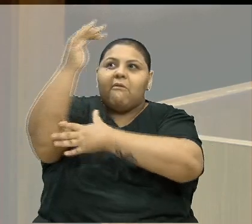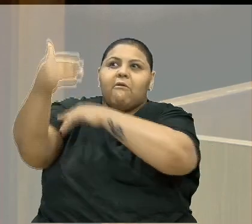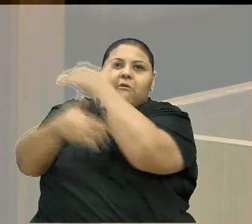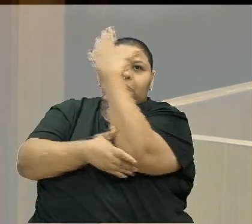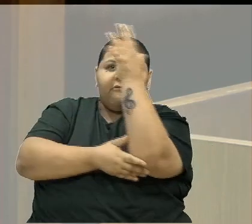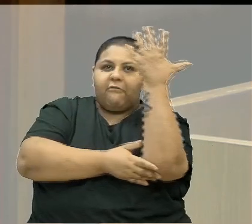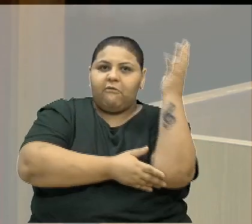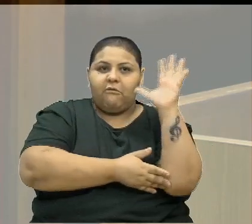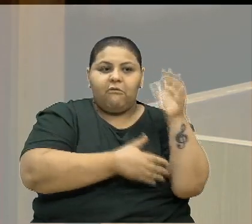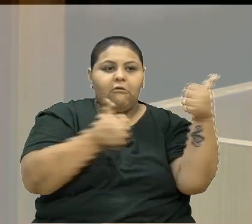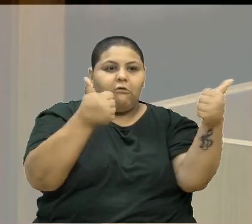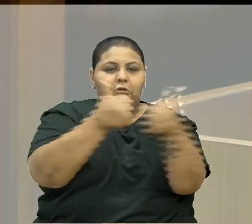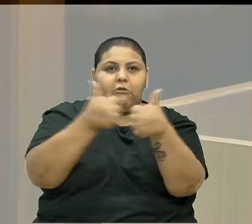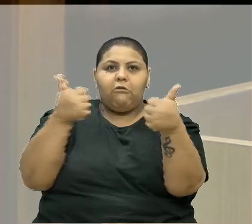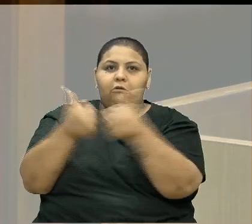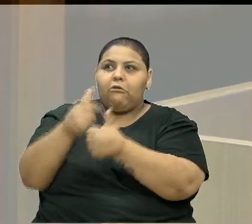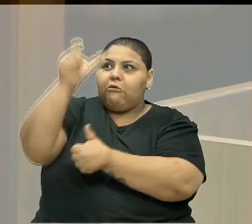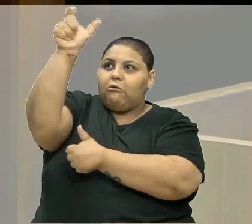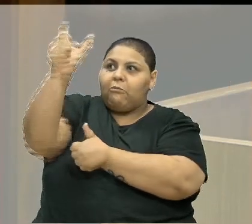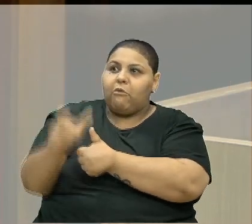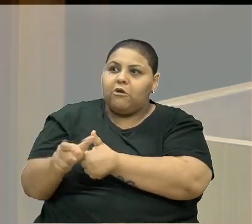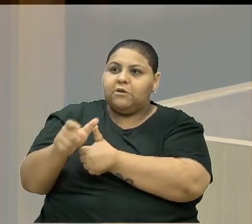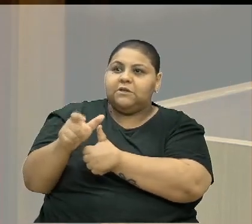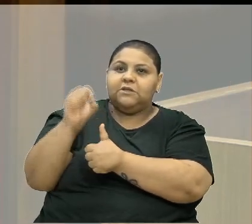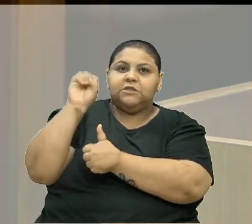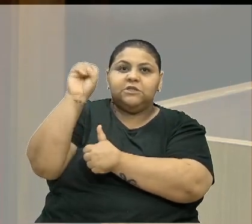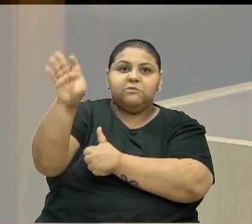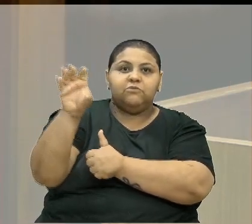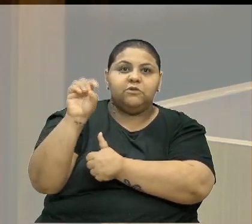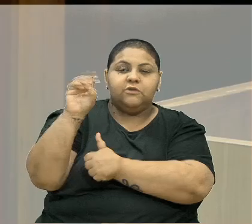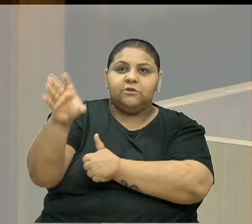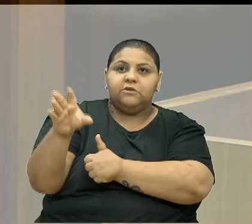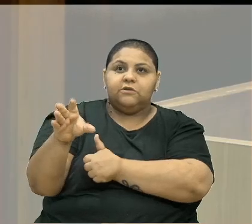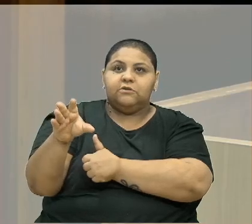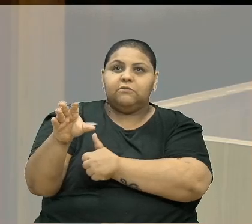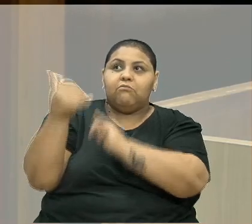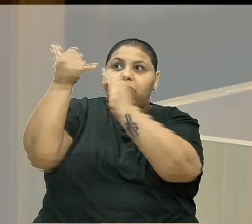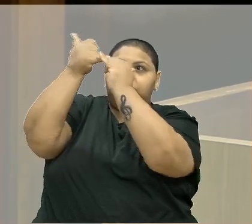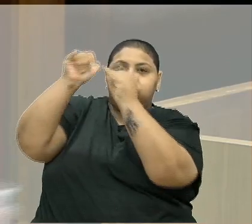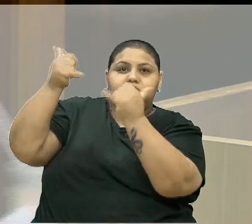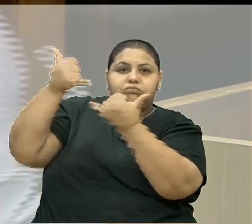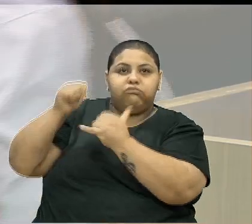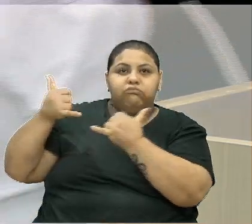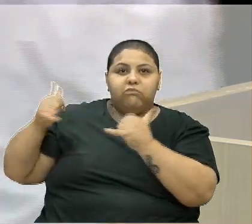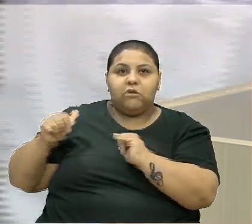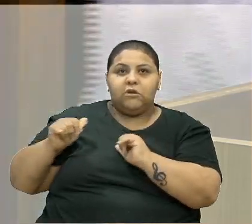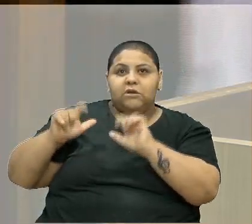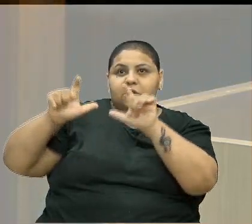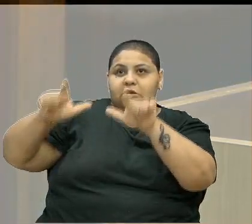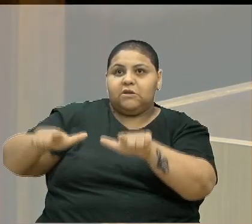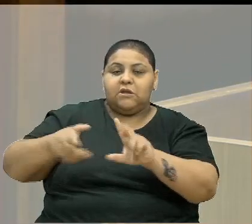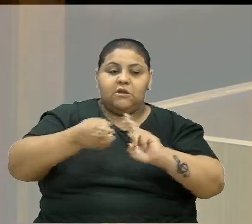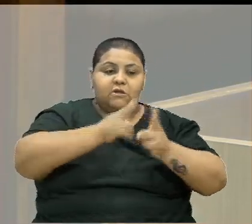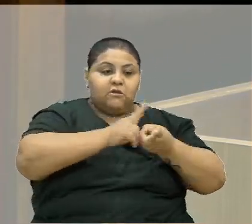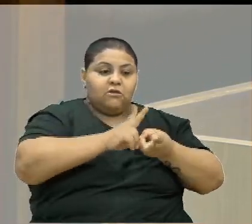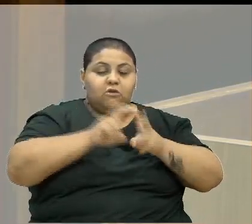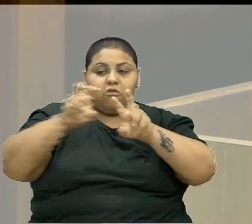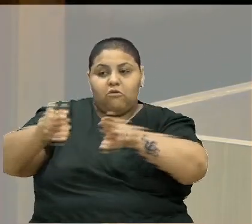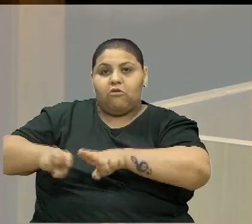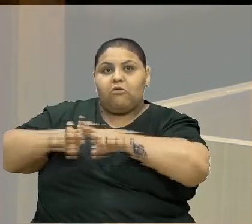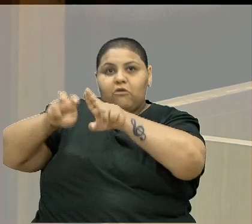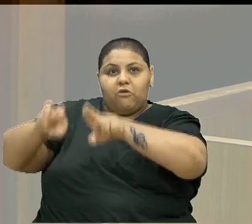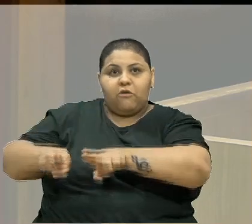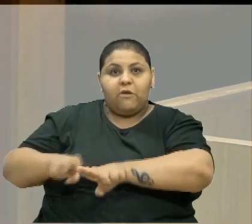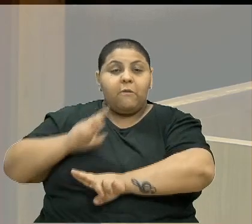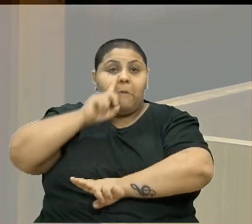exótica próxima de redes de distribuição, linhas de transmissão, tanto em áreas urbanas quanto rurais que ofereçam risco